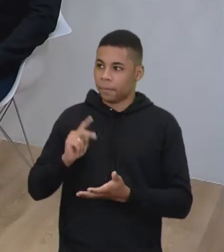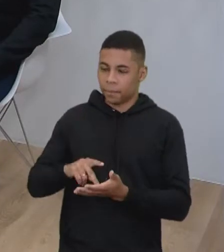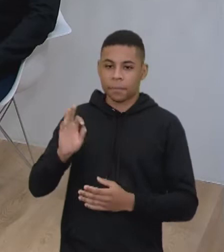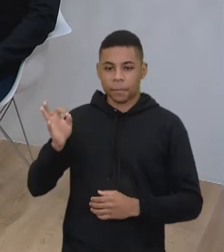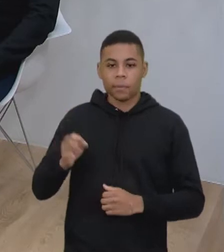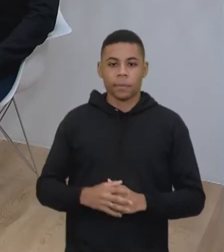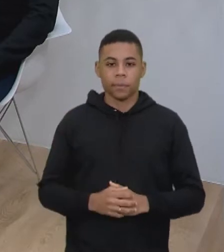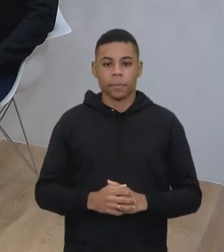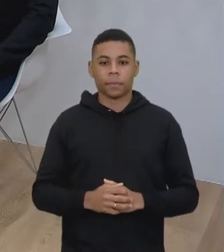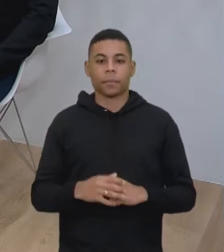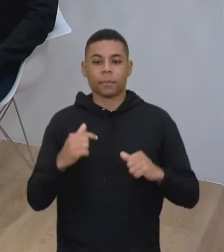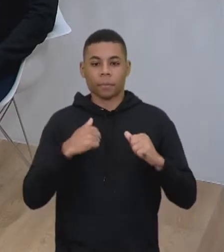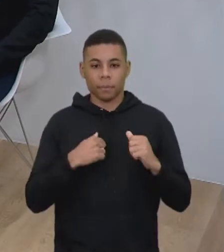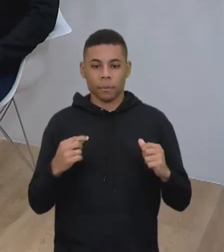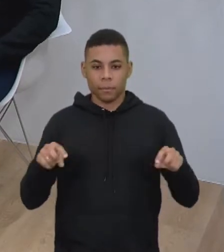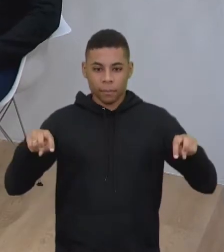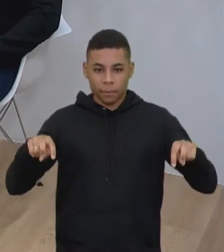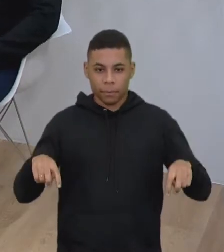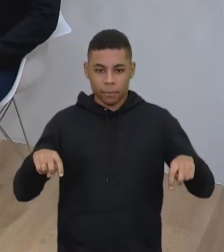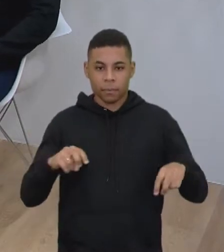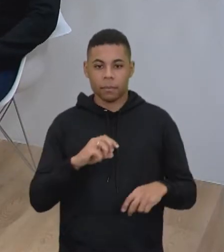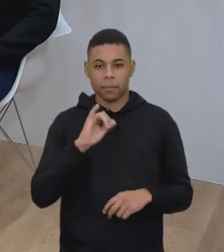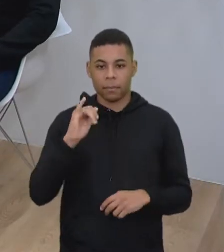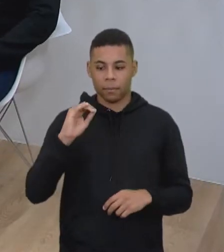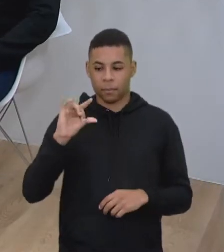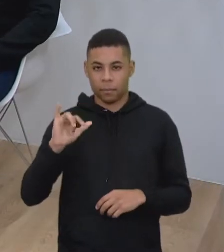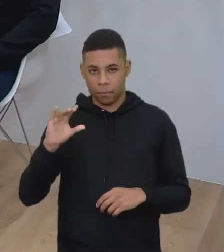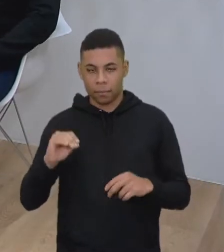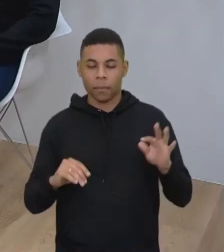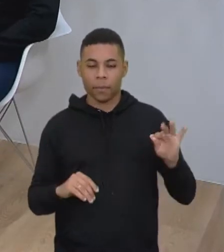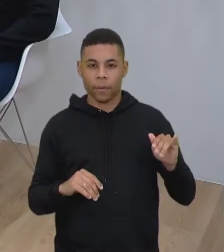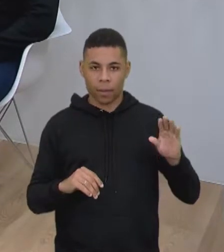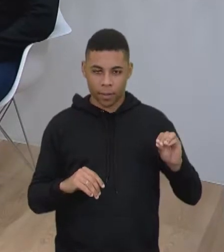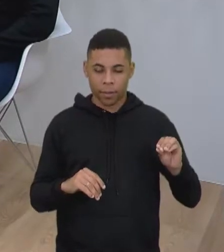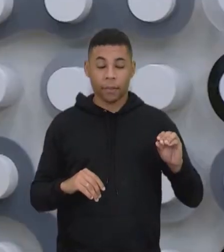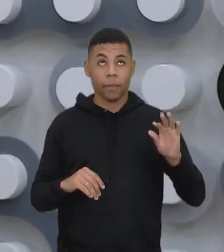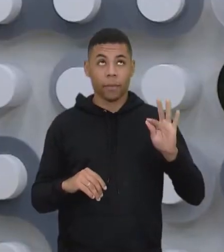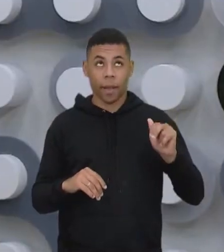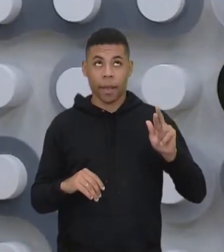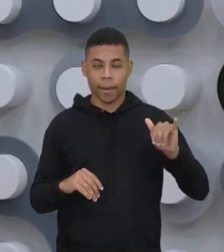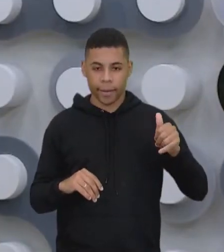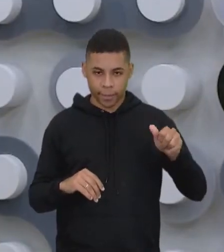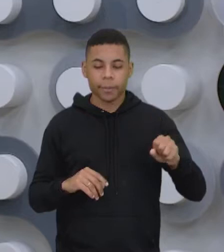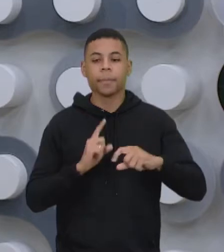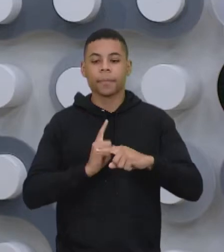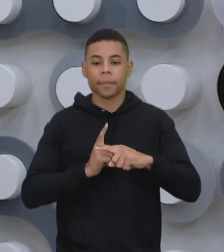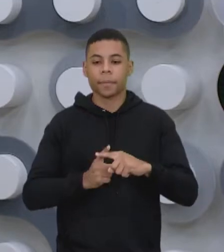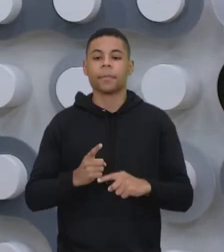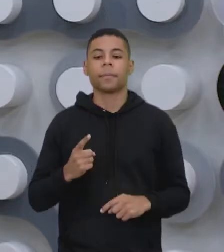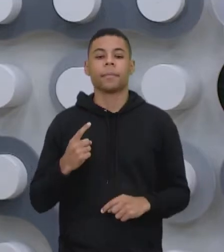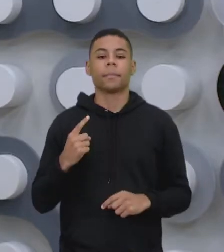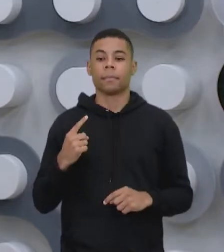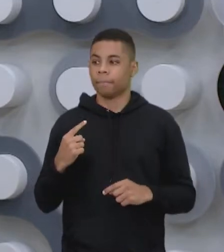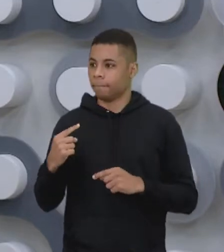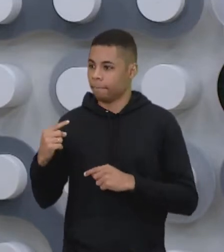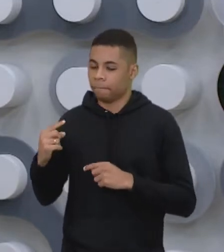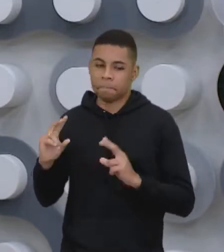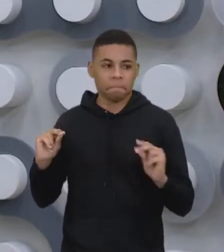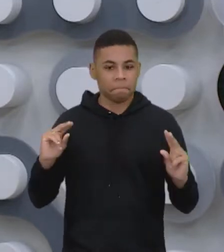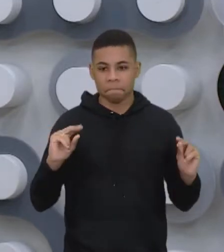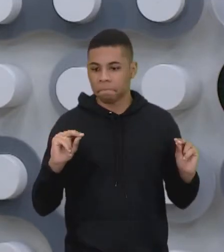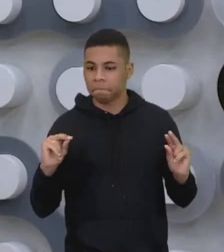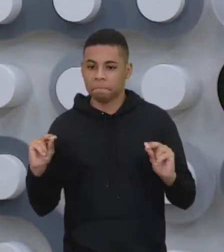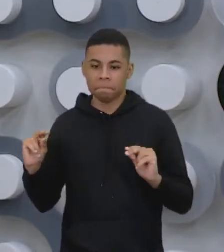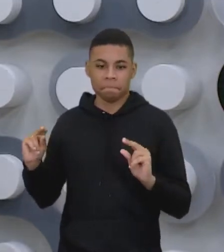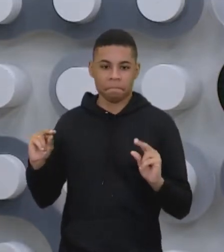só, na verdade, eu trouxe o Jocélio e o Farias aqui, por quê? Porque a ideia é que a gente faça um grande debate, um enorme debate aqui, um